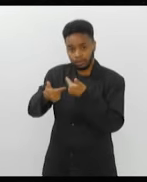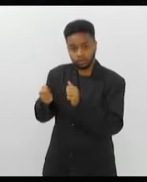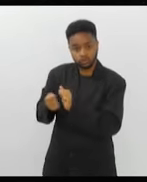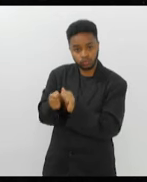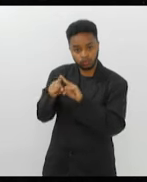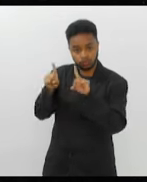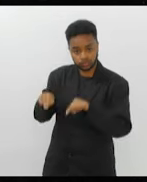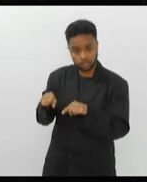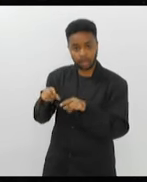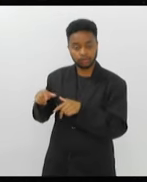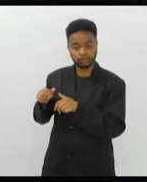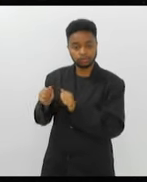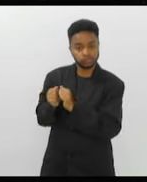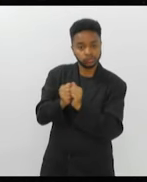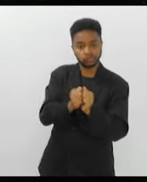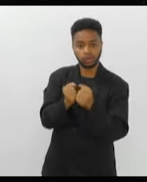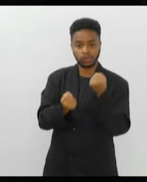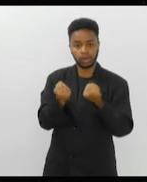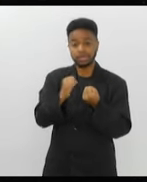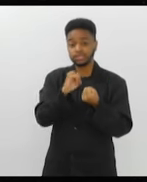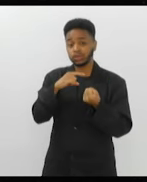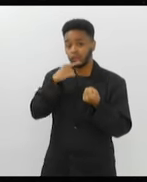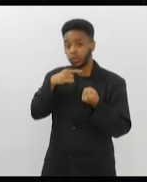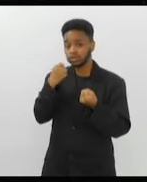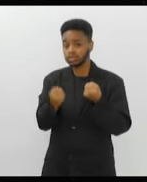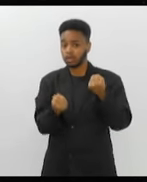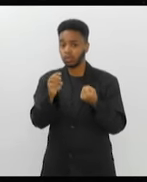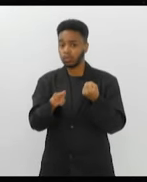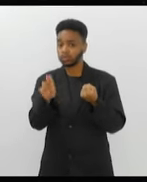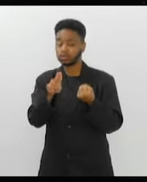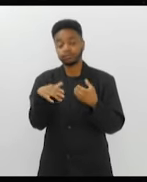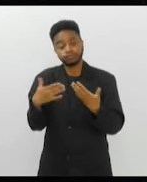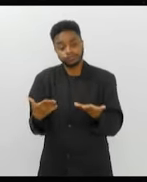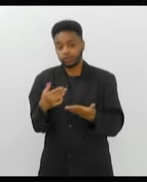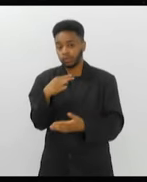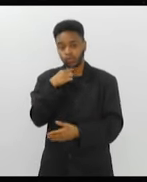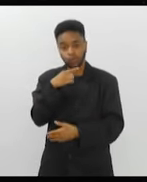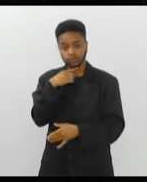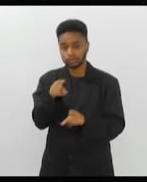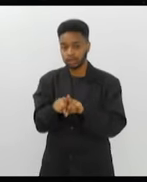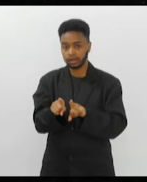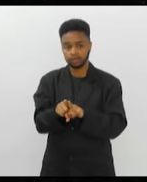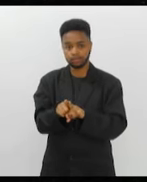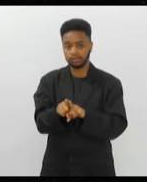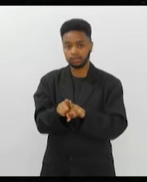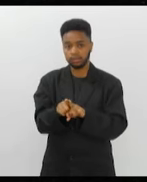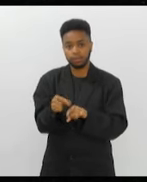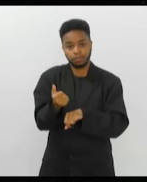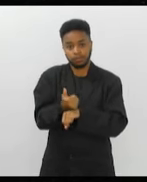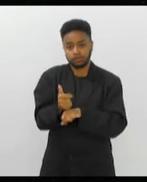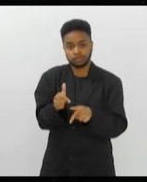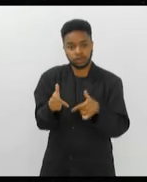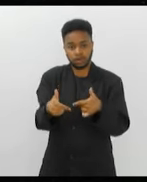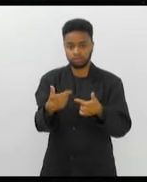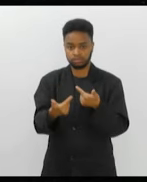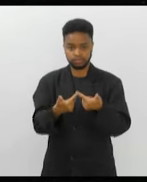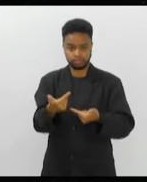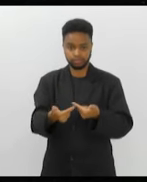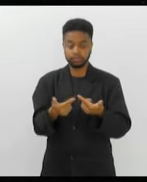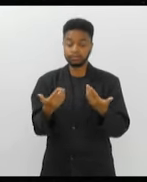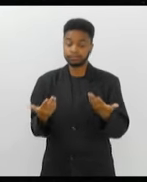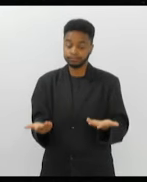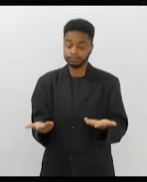E se o veículo, ele não pode transitar com o veículo, ele não pode exercitar também a sua profissão. Então,